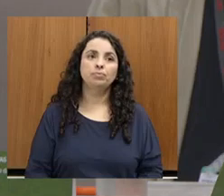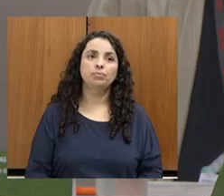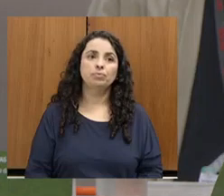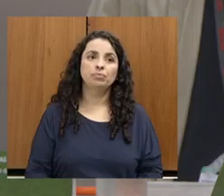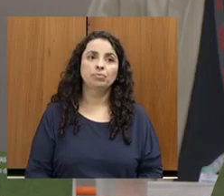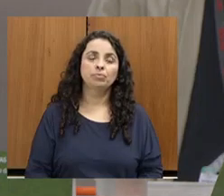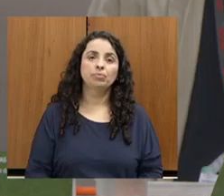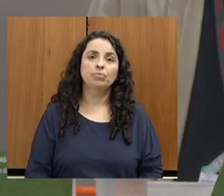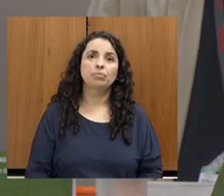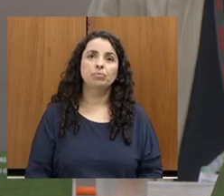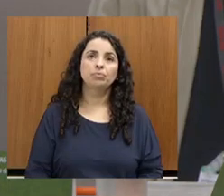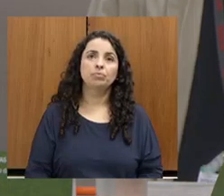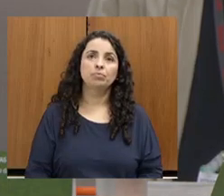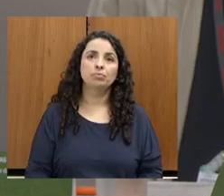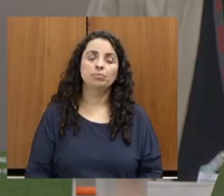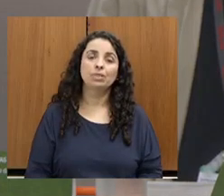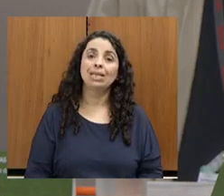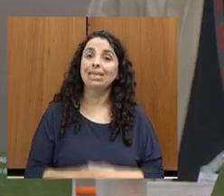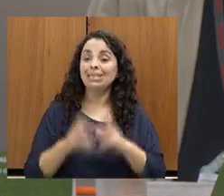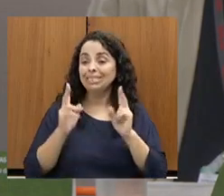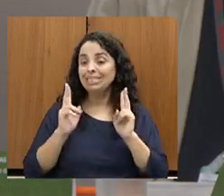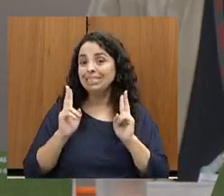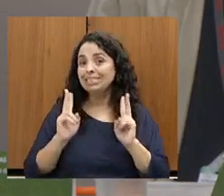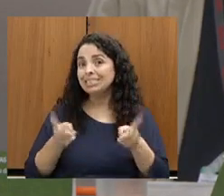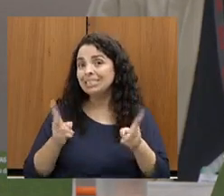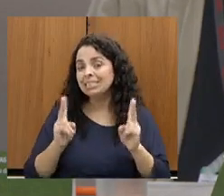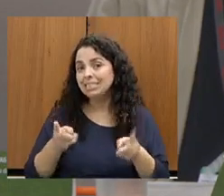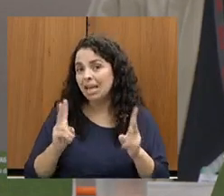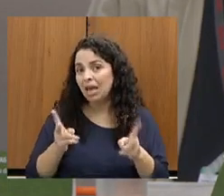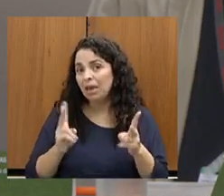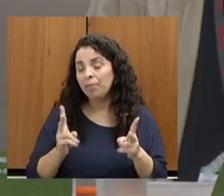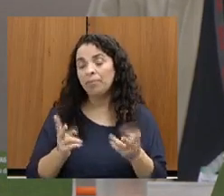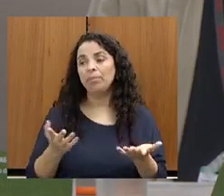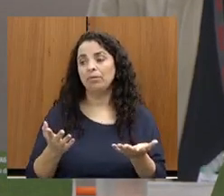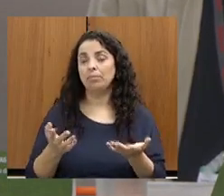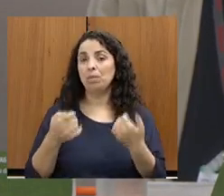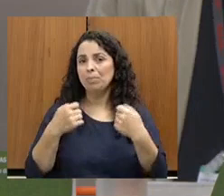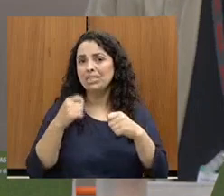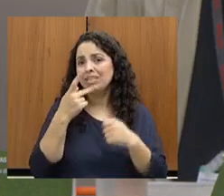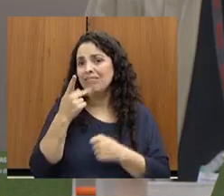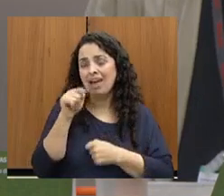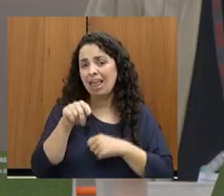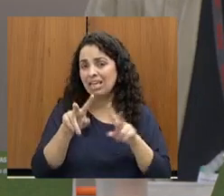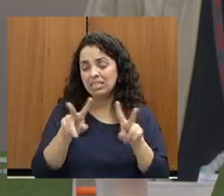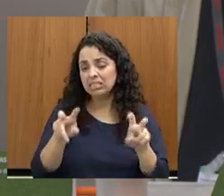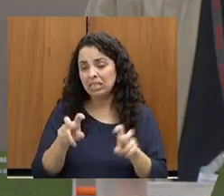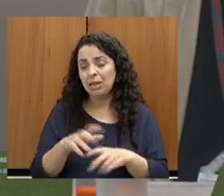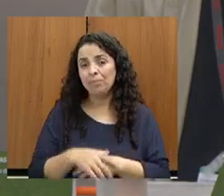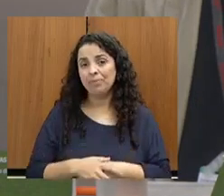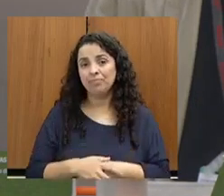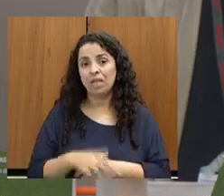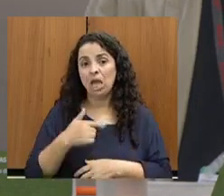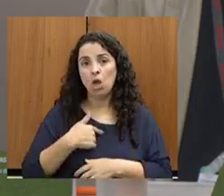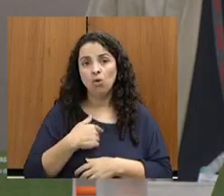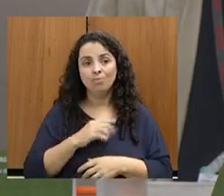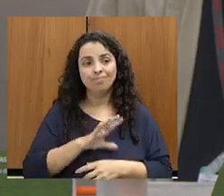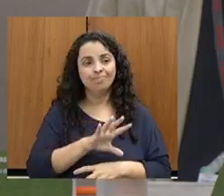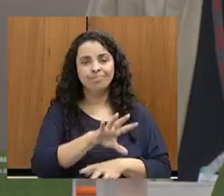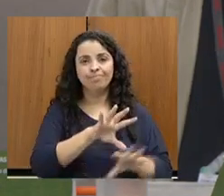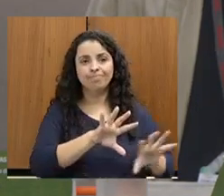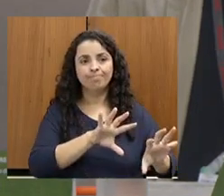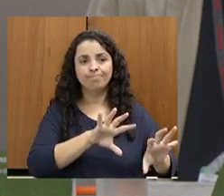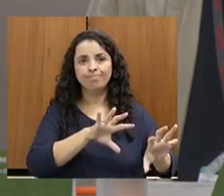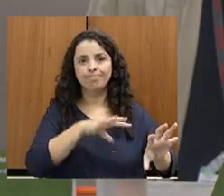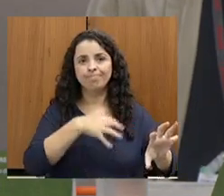Todas as vezes que eu preciso falar nesse assunto, eu revivo uma dor que não é minha, não é mais minha.